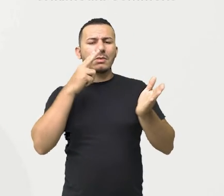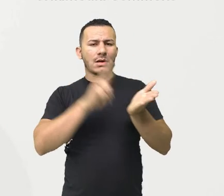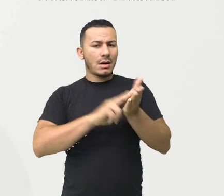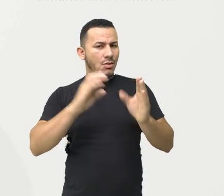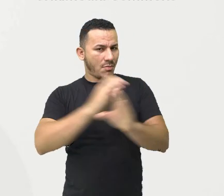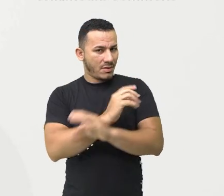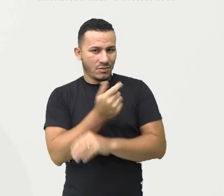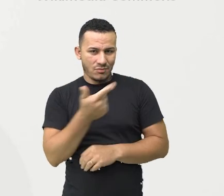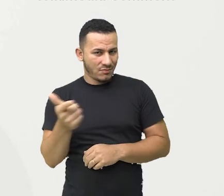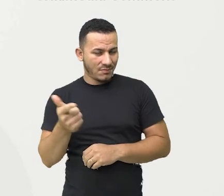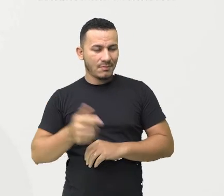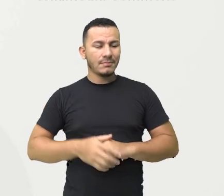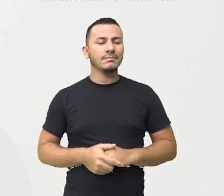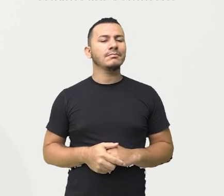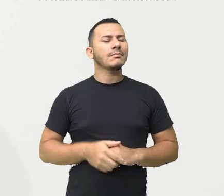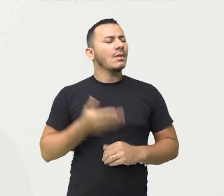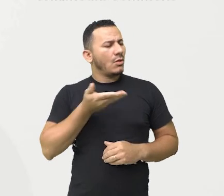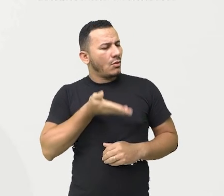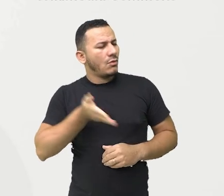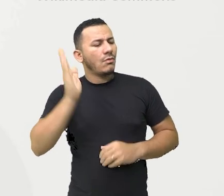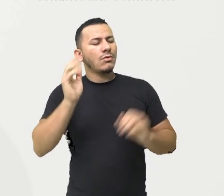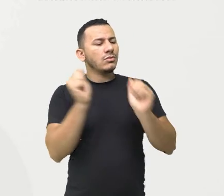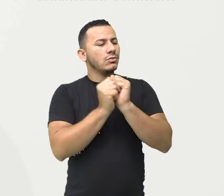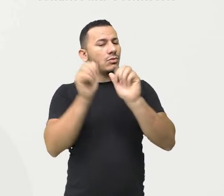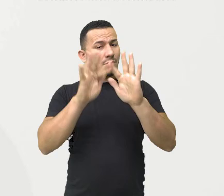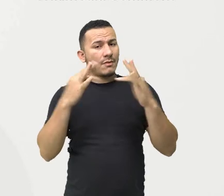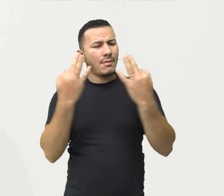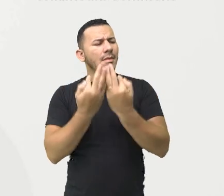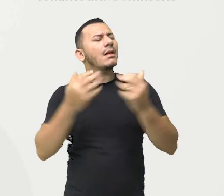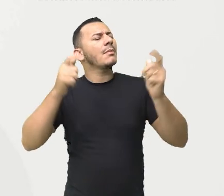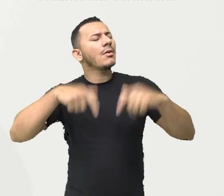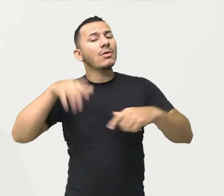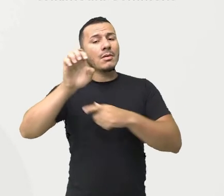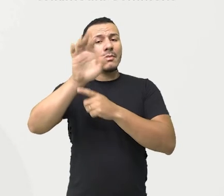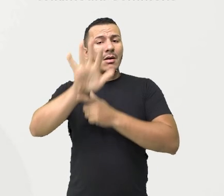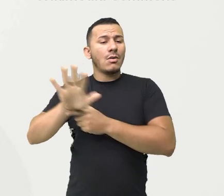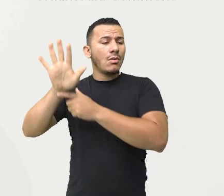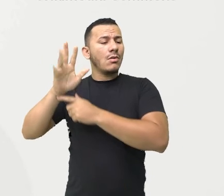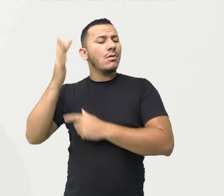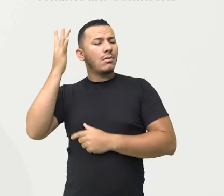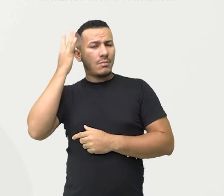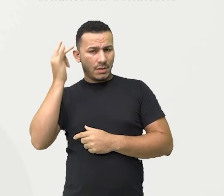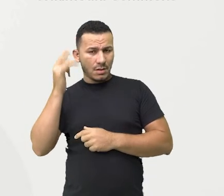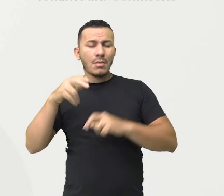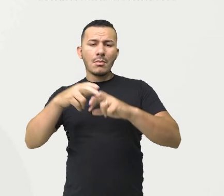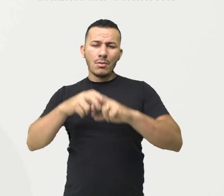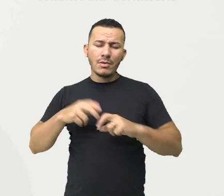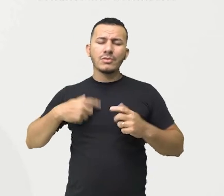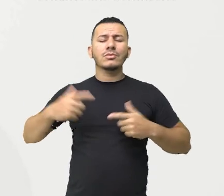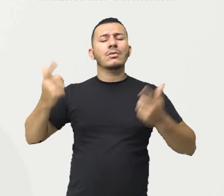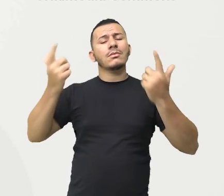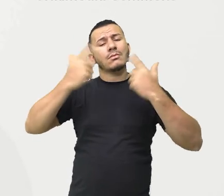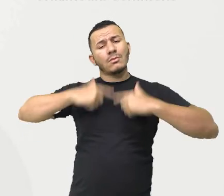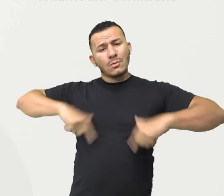carta. Resolvo partir com minha família para a Europa amanhã.